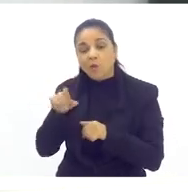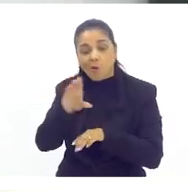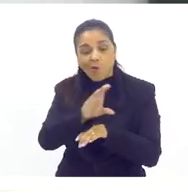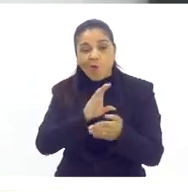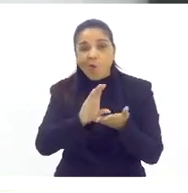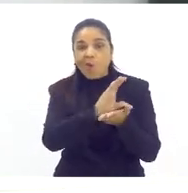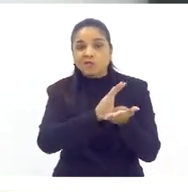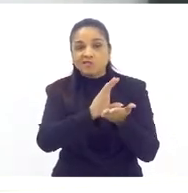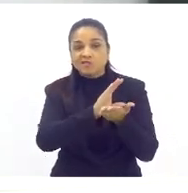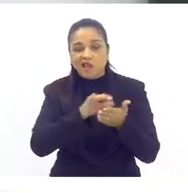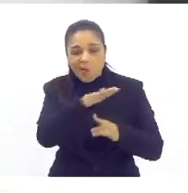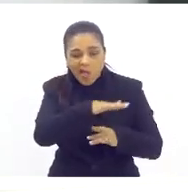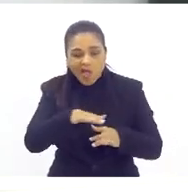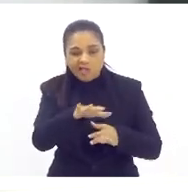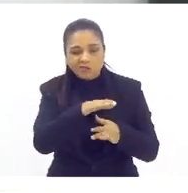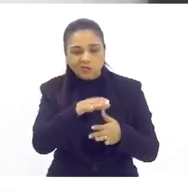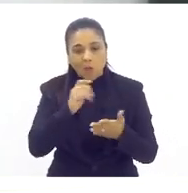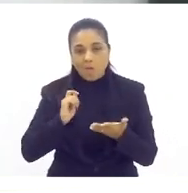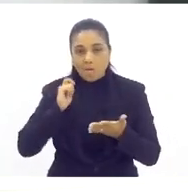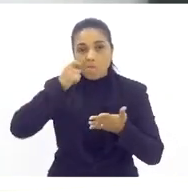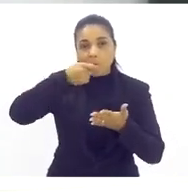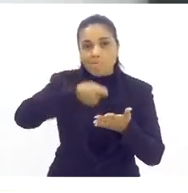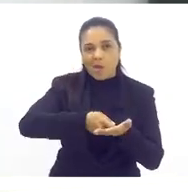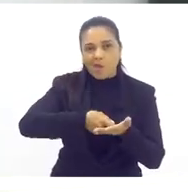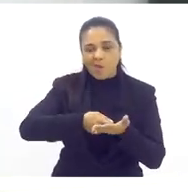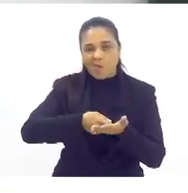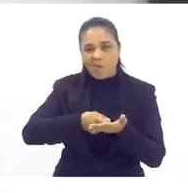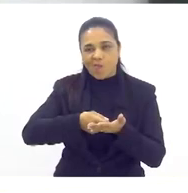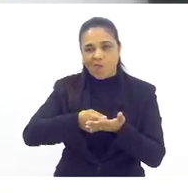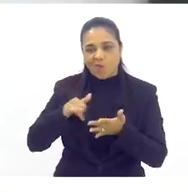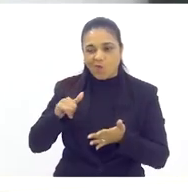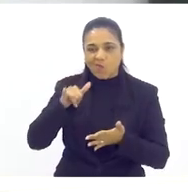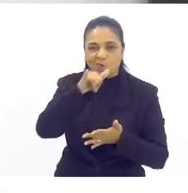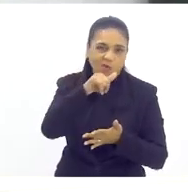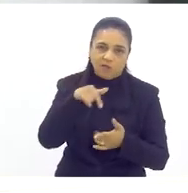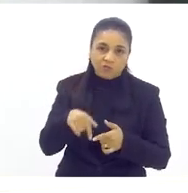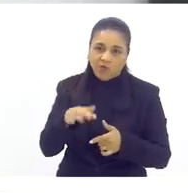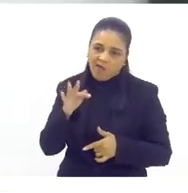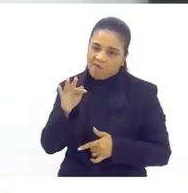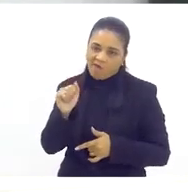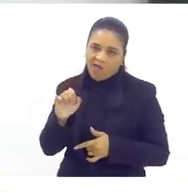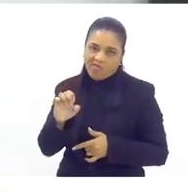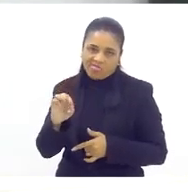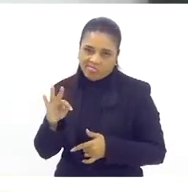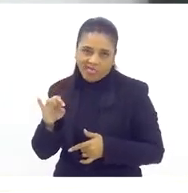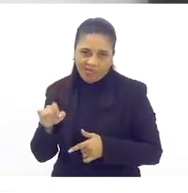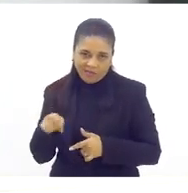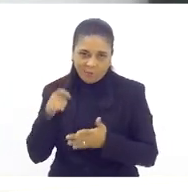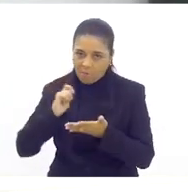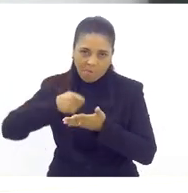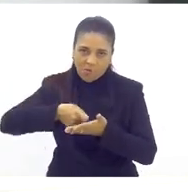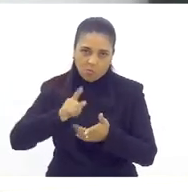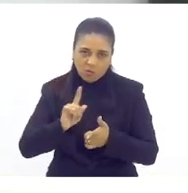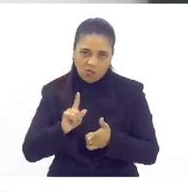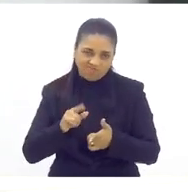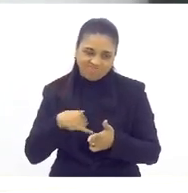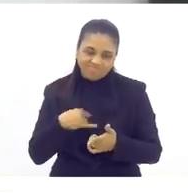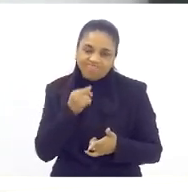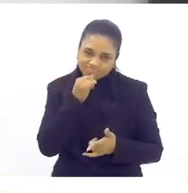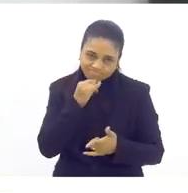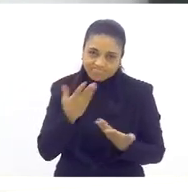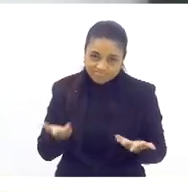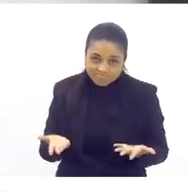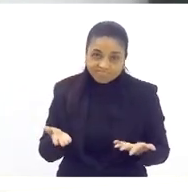patrocinou a sua a sua ida não foi a Faetec infelizmente não foi então